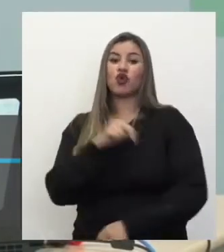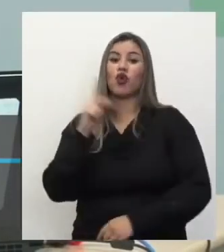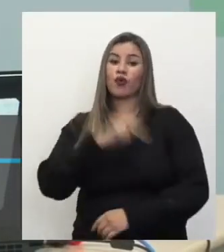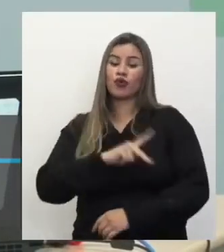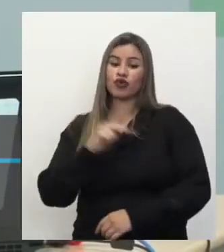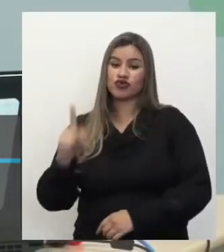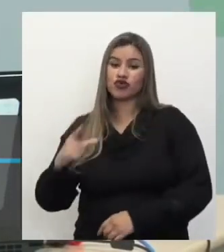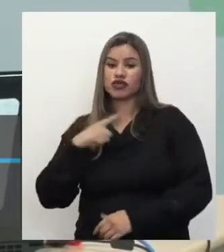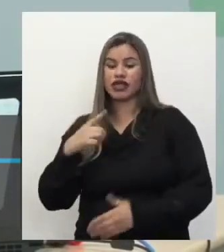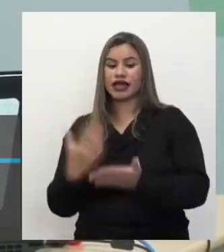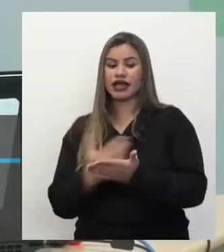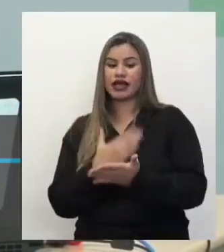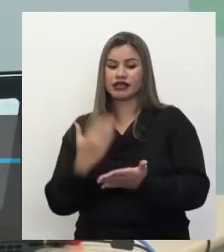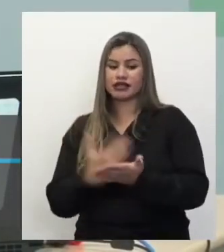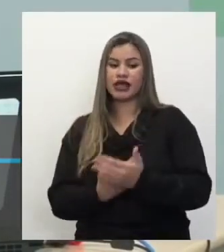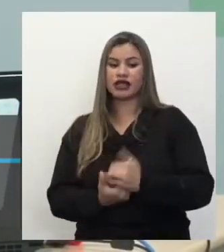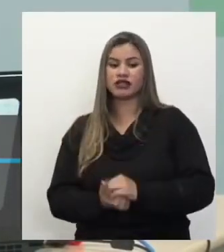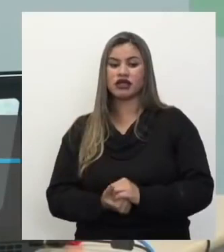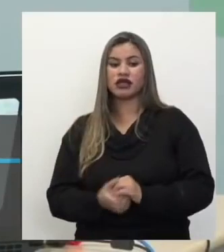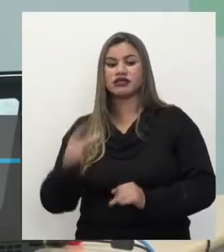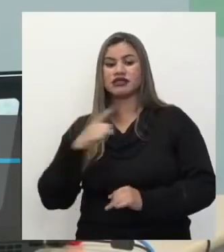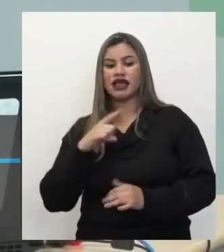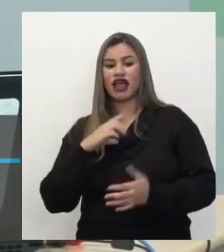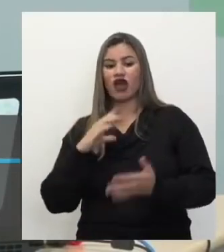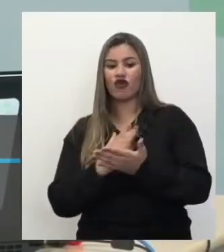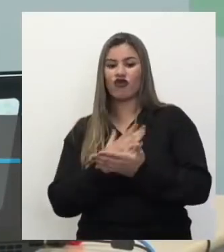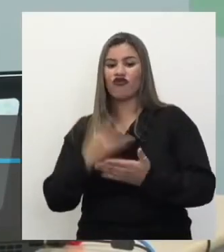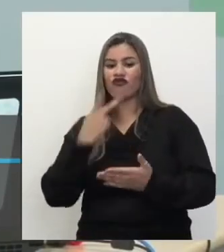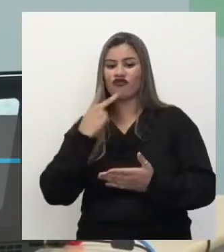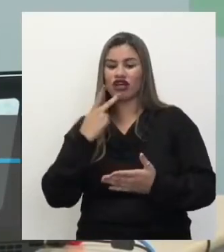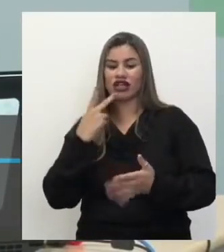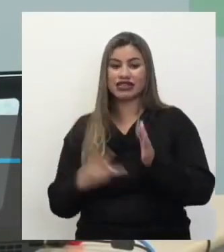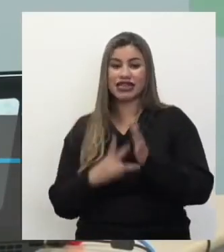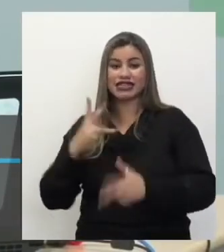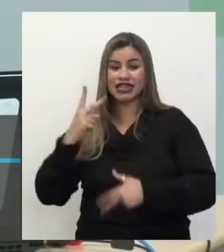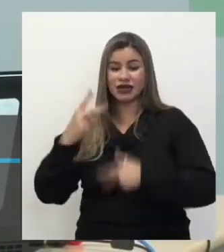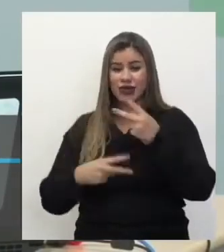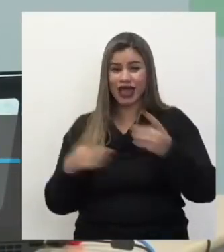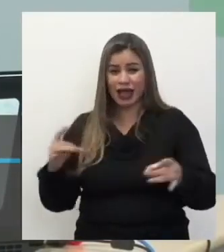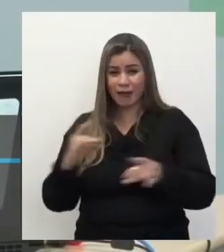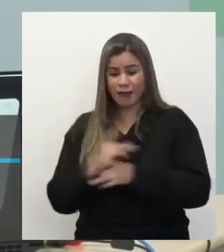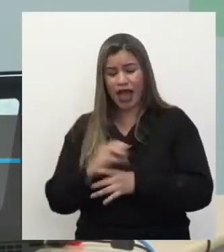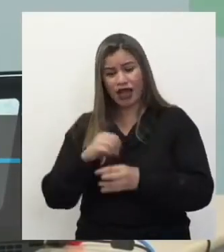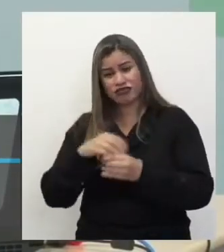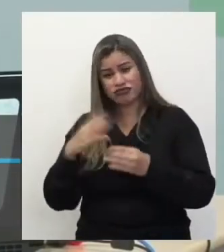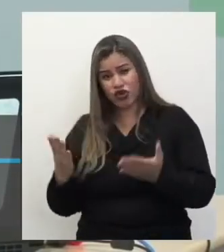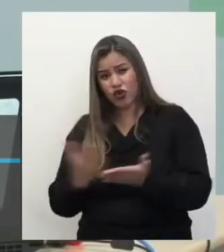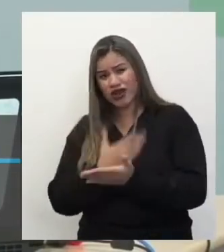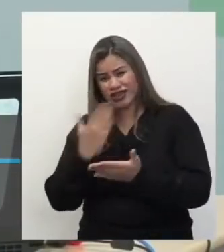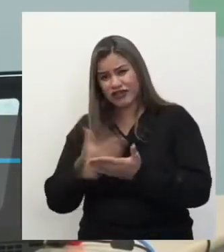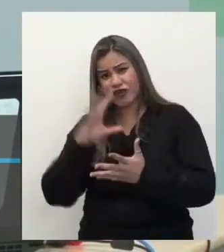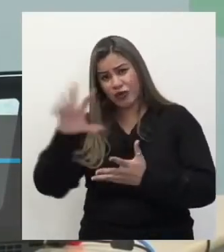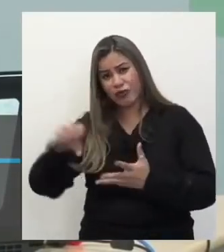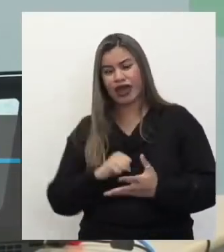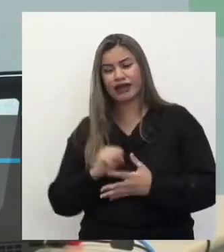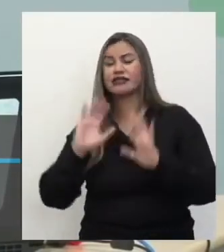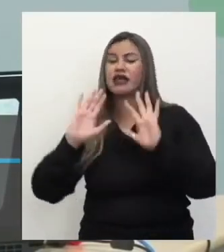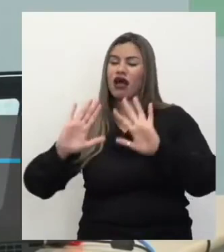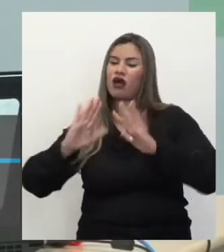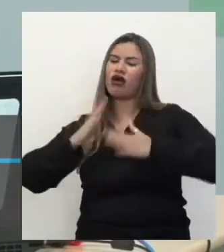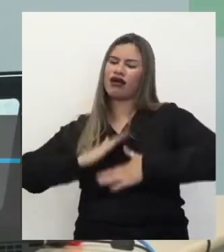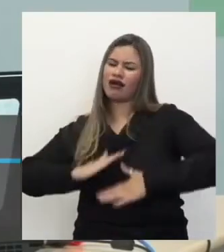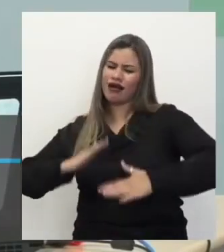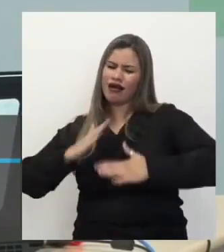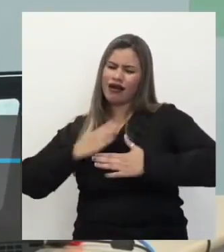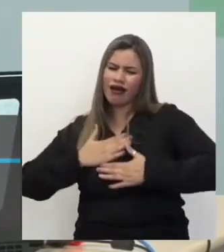logo menos. Tem professor que fala no chat, ai meu Deus, quando acabar o terceiro trimestre a gente vai receber o material. Vamos ter uma calma, vamos ter uma espera, que